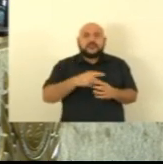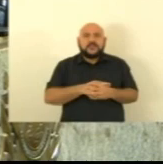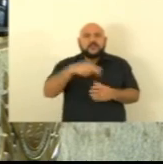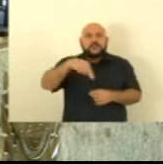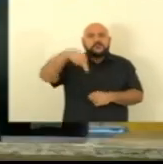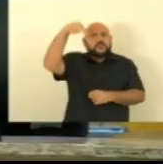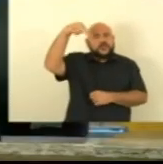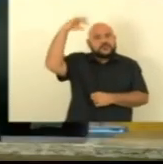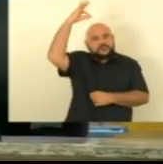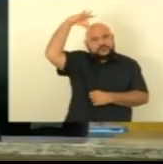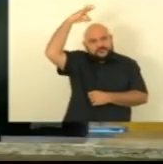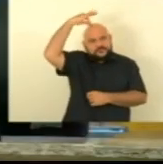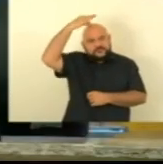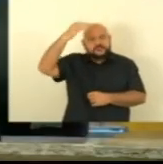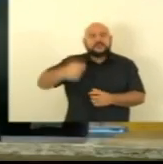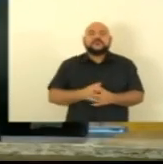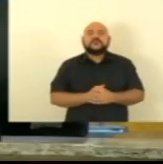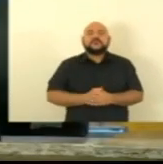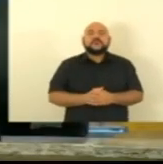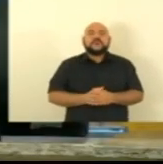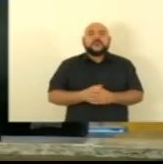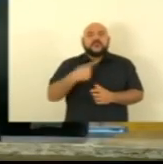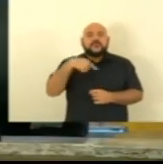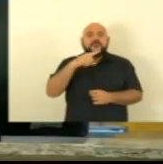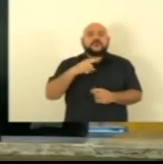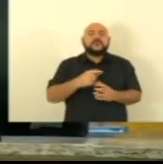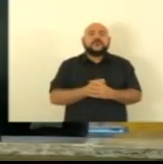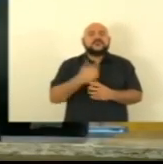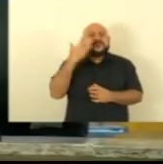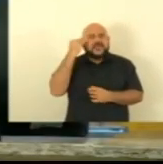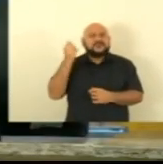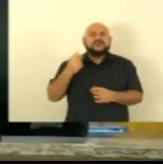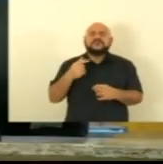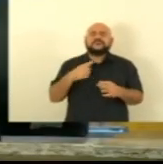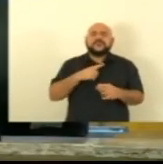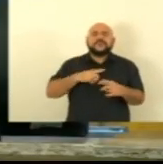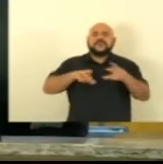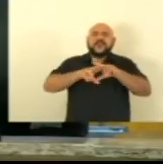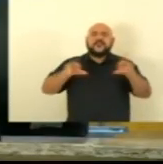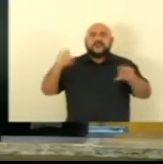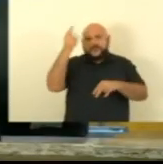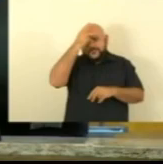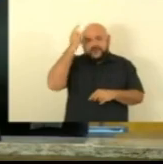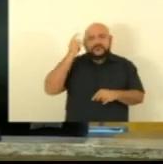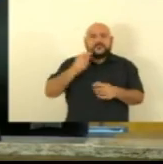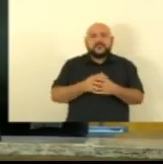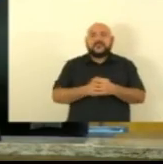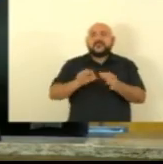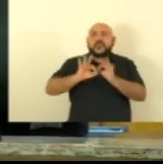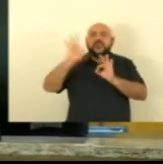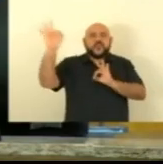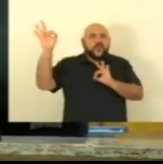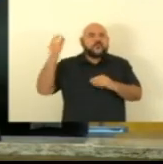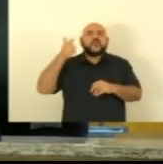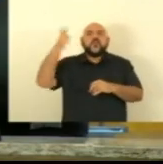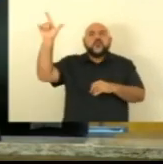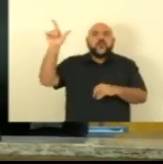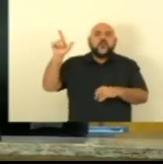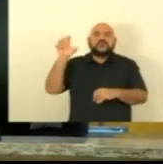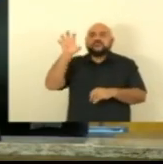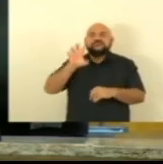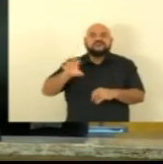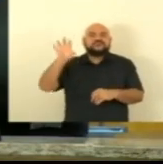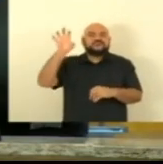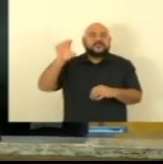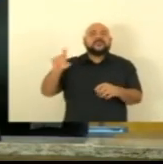estado, onde a gente sabe que muitas pessoas vêm até foragidos de outro estado, pessoas de alta periculosidade, deputado Zé